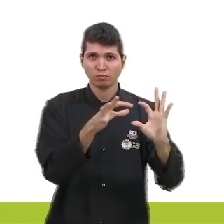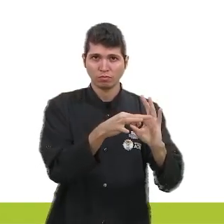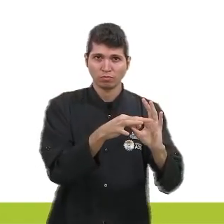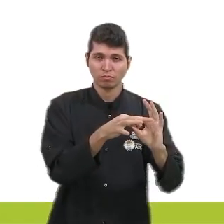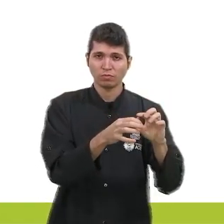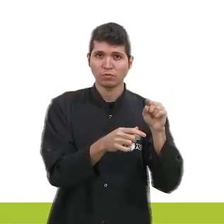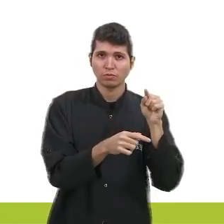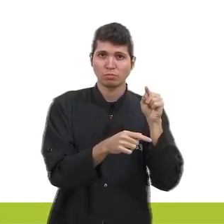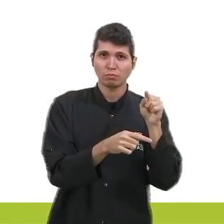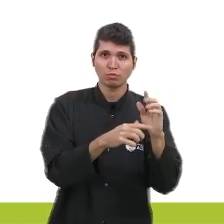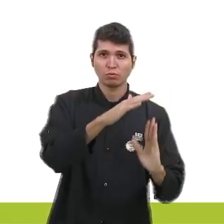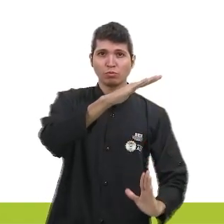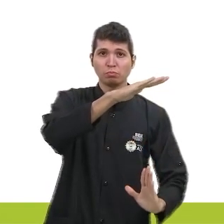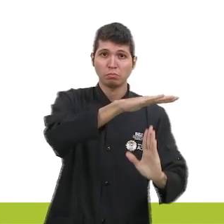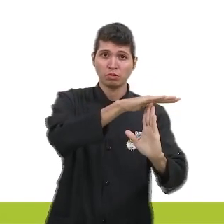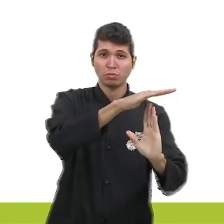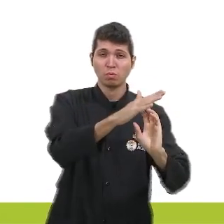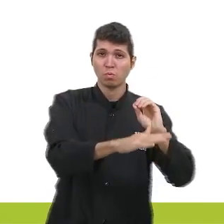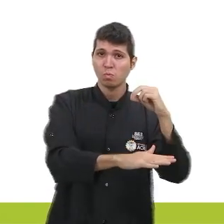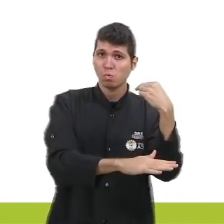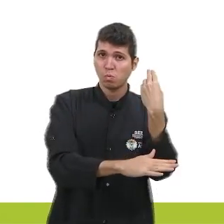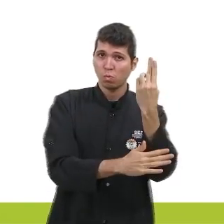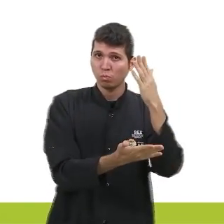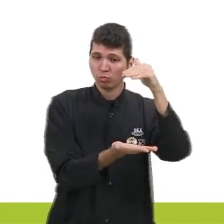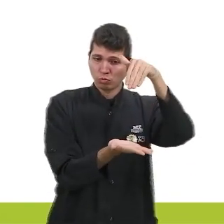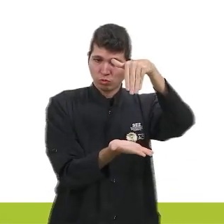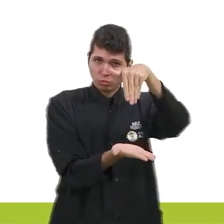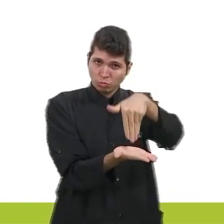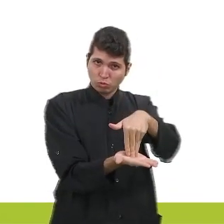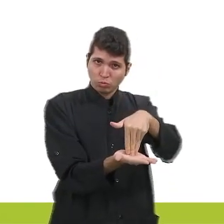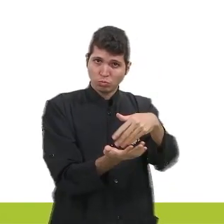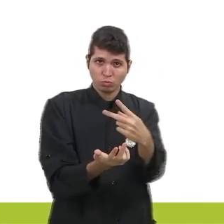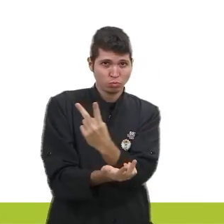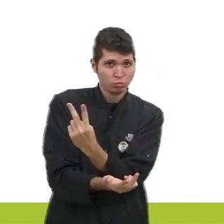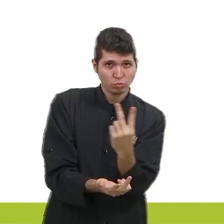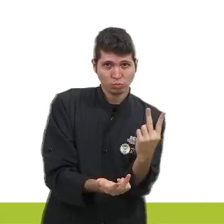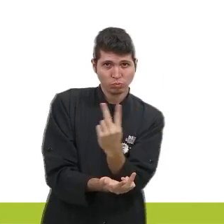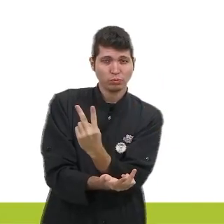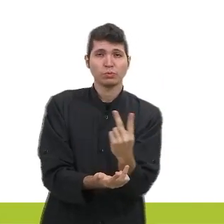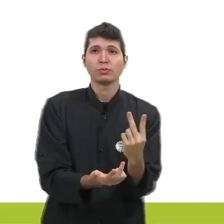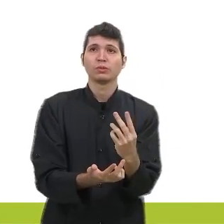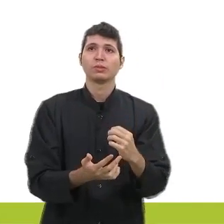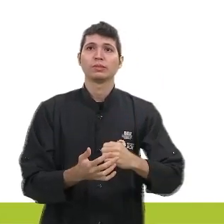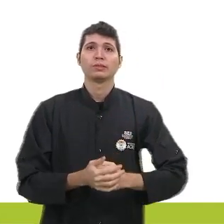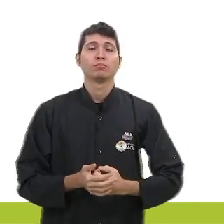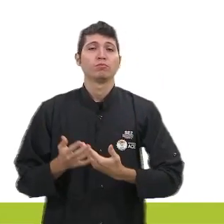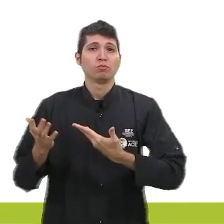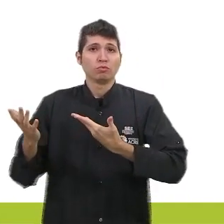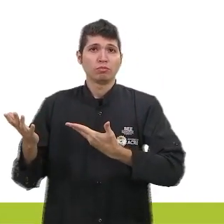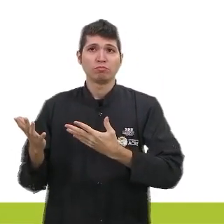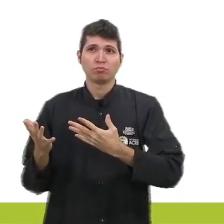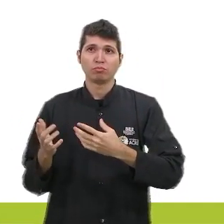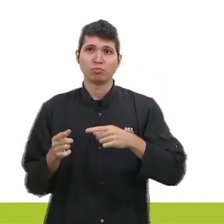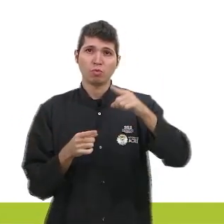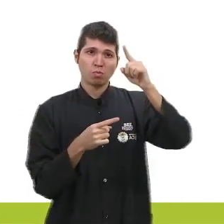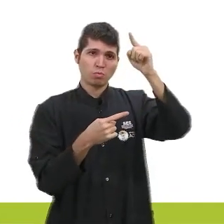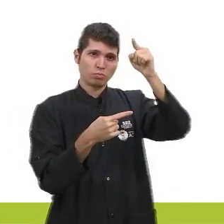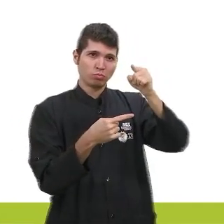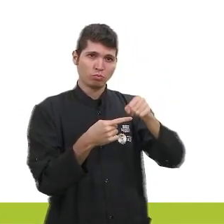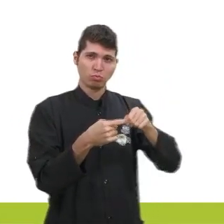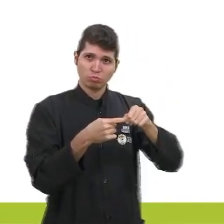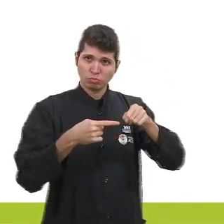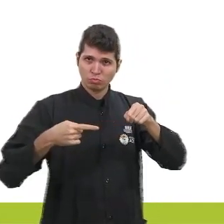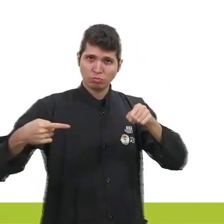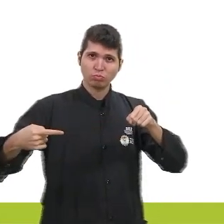de máximo ou de mínimo, tá bom? Claro que a gente vai usar macete aqui, tá, gente, para identificar isso. Antes de começar essa ideia de ponto de máximo e ponto de